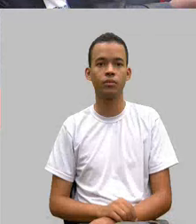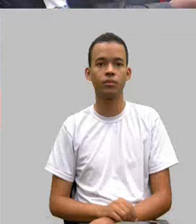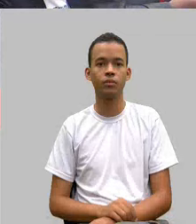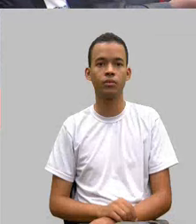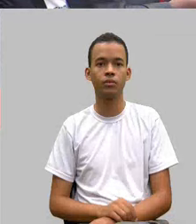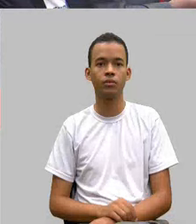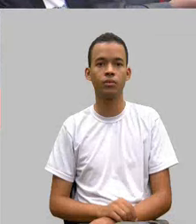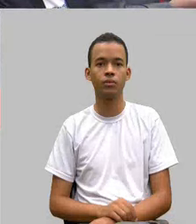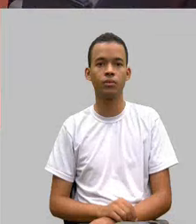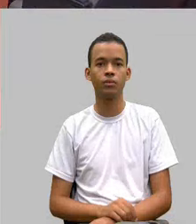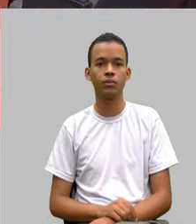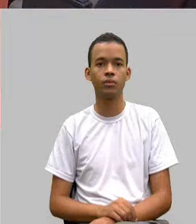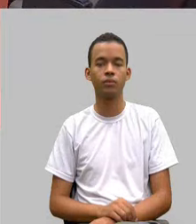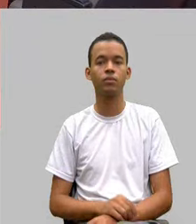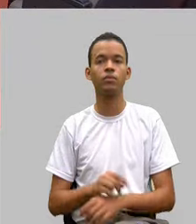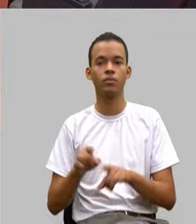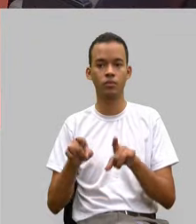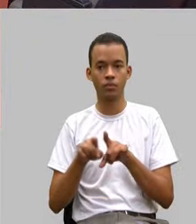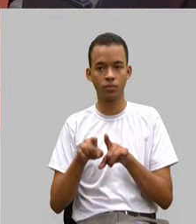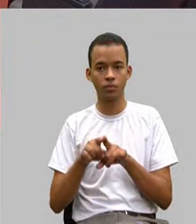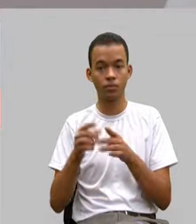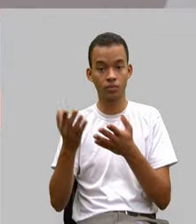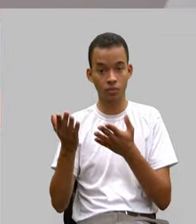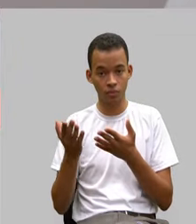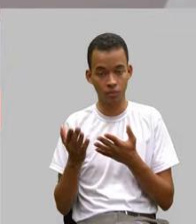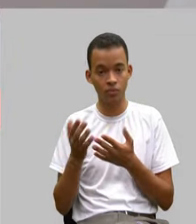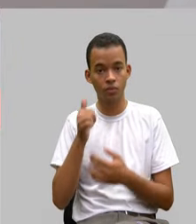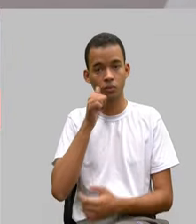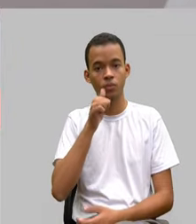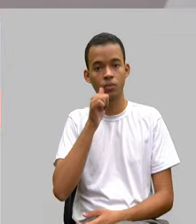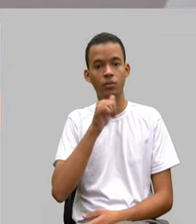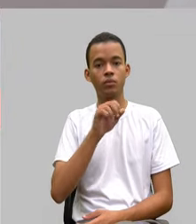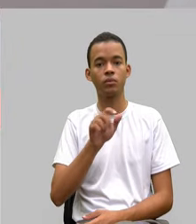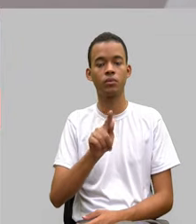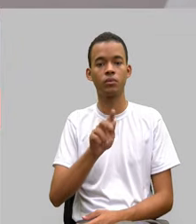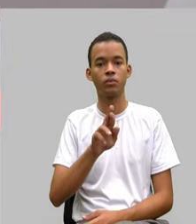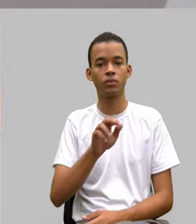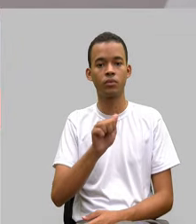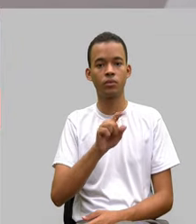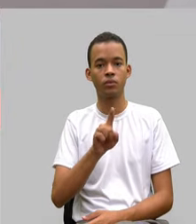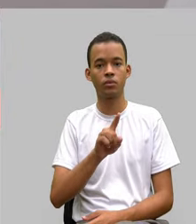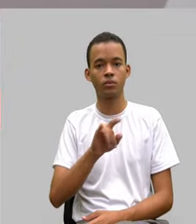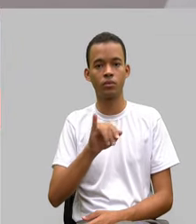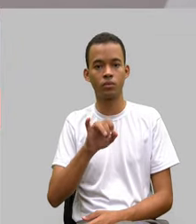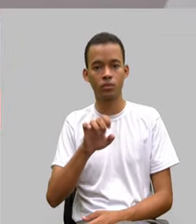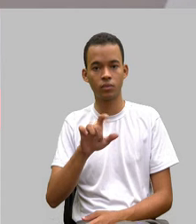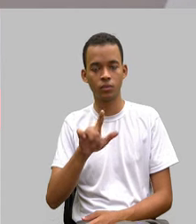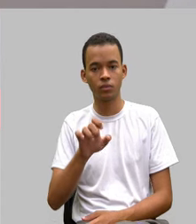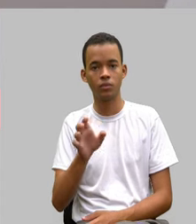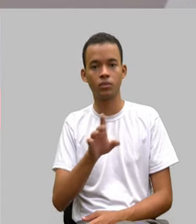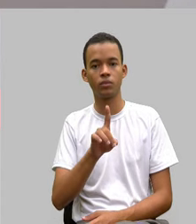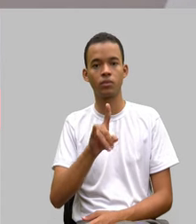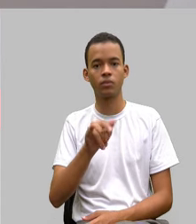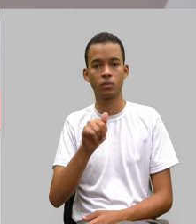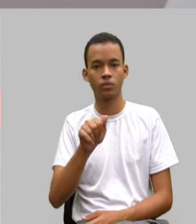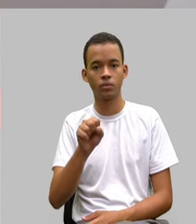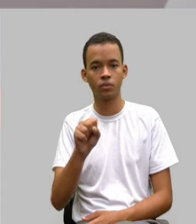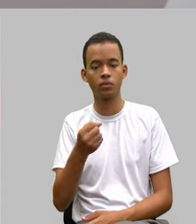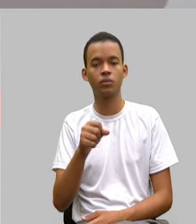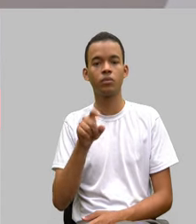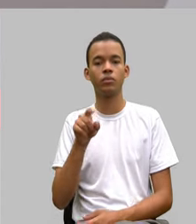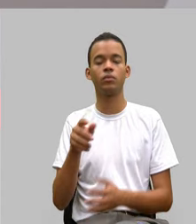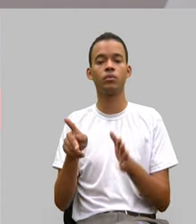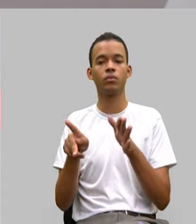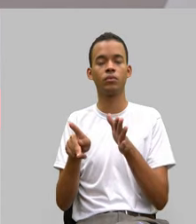Gerais convidamos Graziele Dias da Silva da Superintendência Estadual de assistência farmacêutica